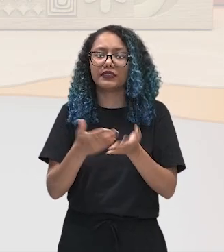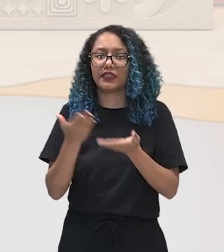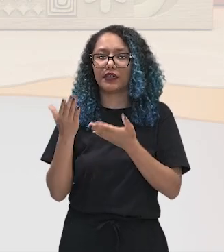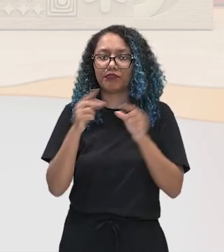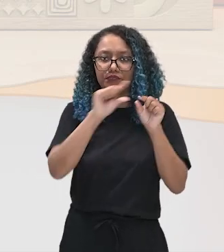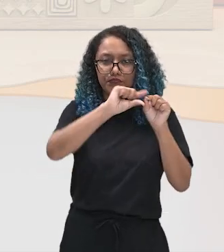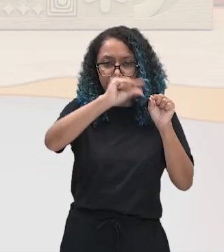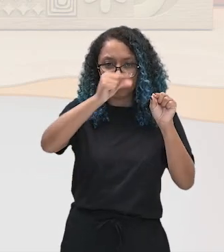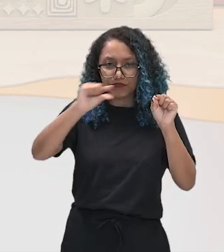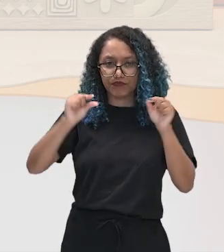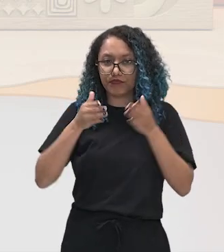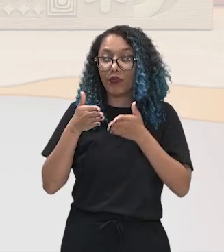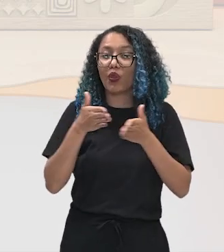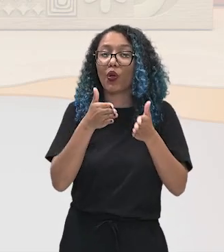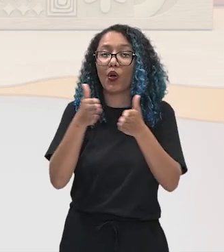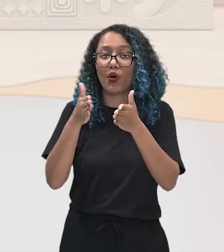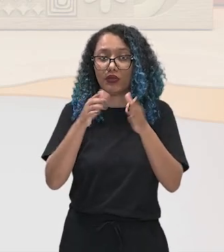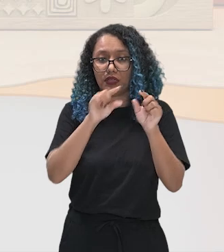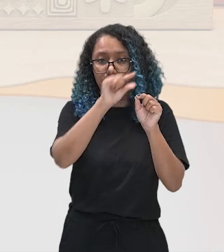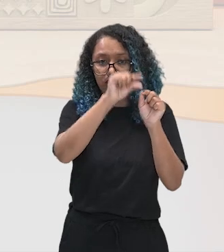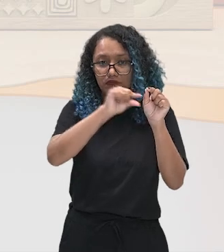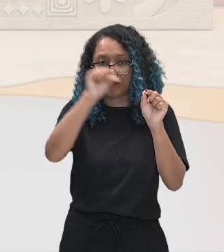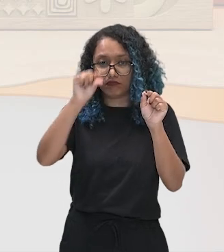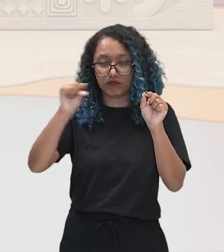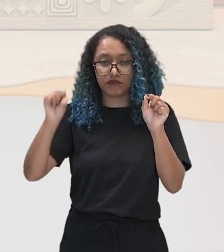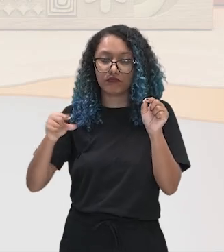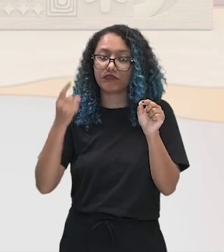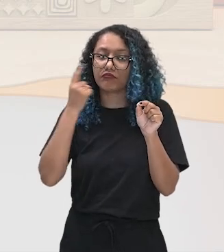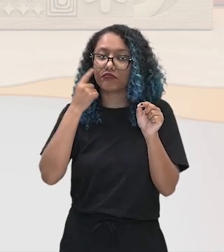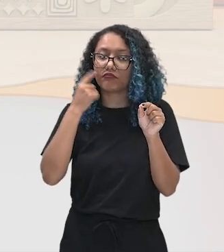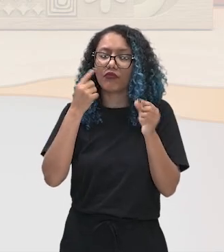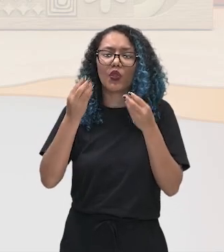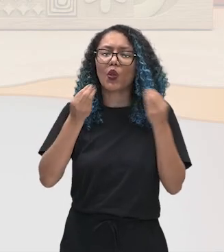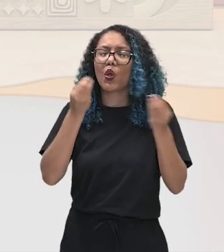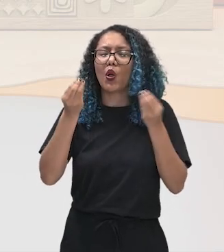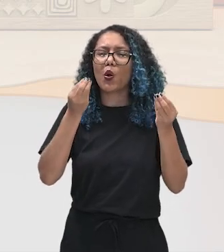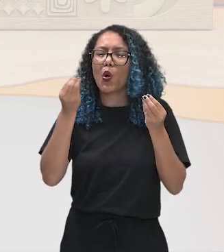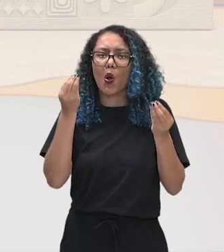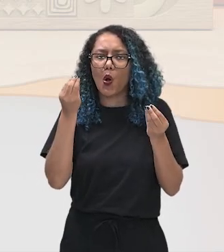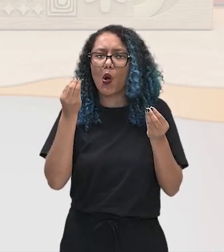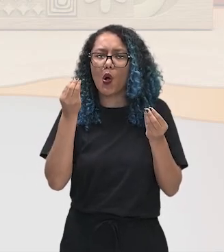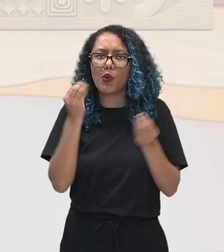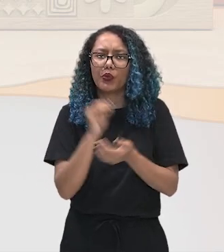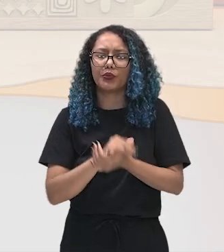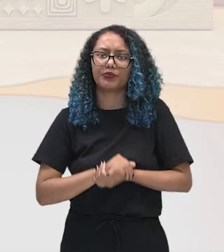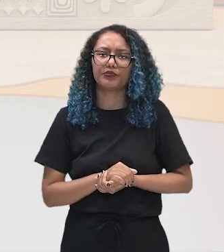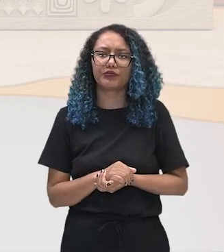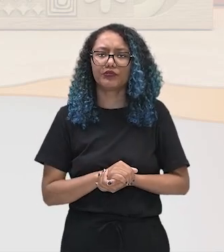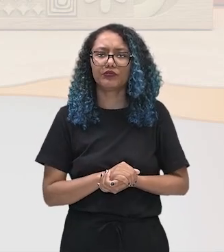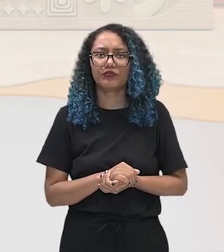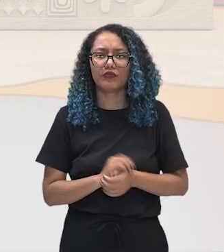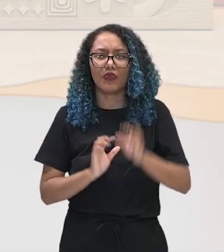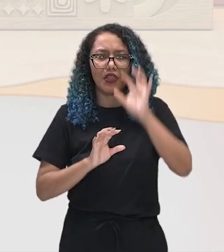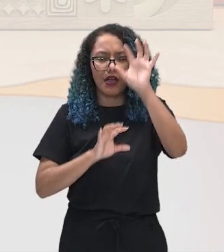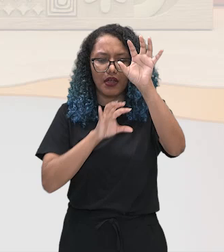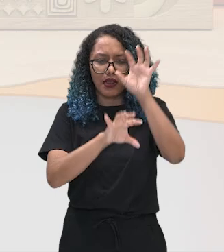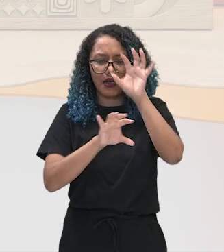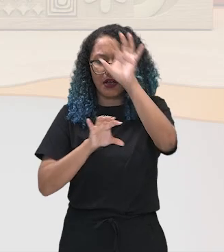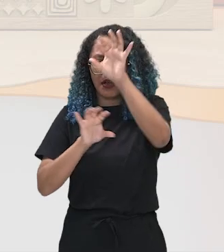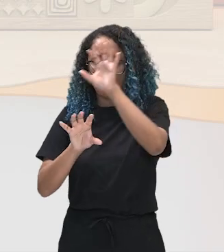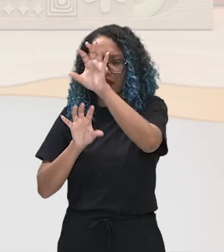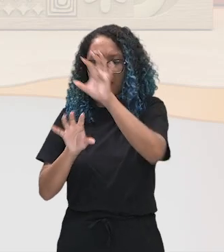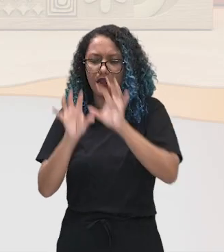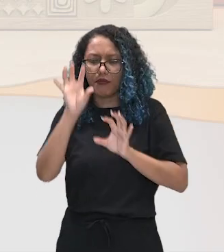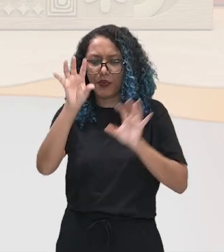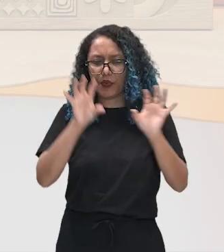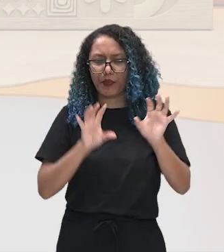Seda, aonde a gente vai ver essa rota conectando pessoas de diferentes partes do mundo,